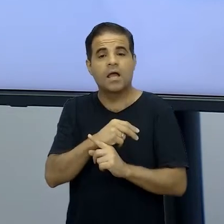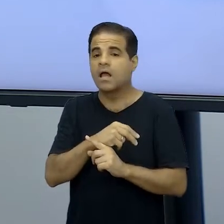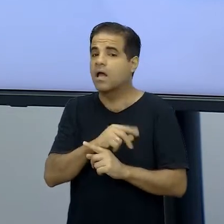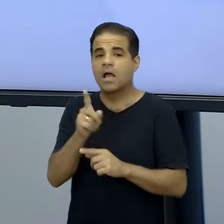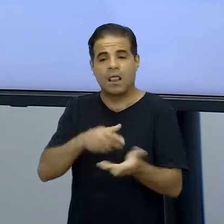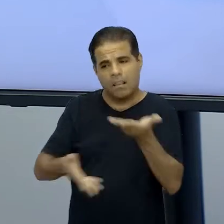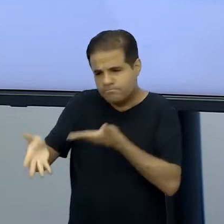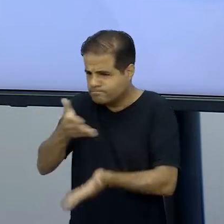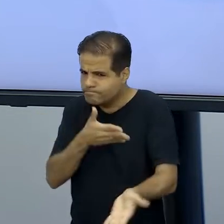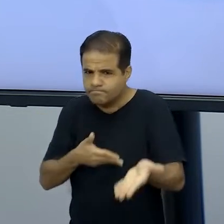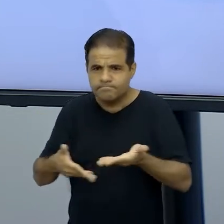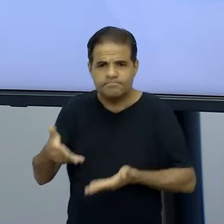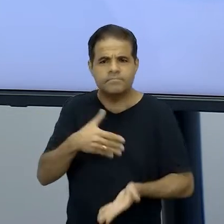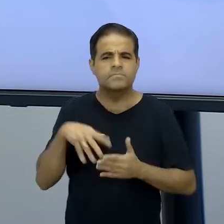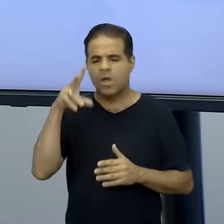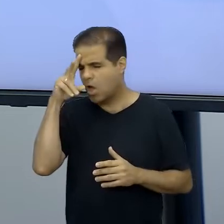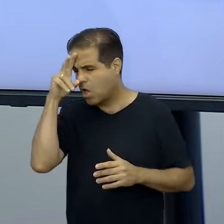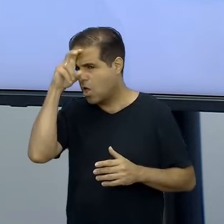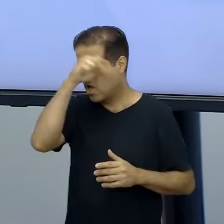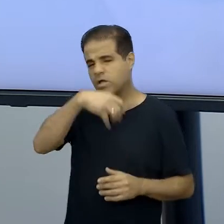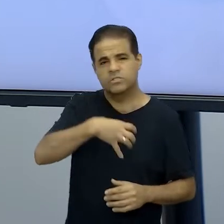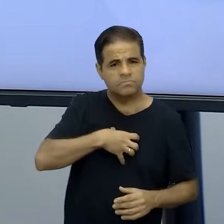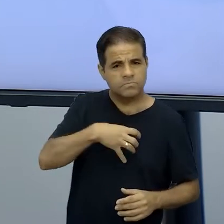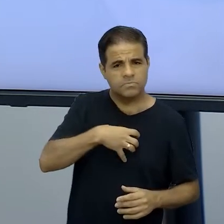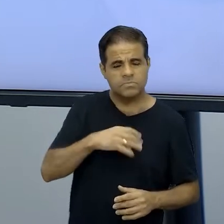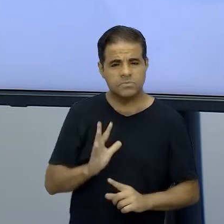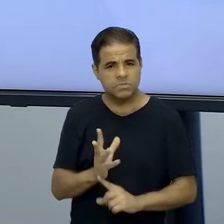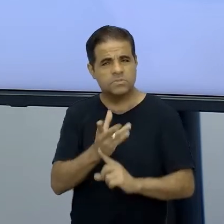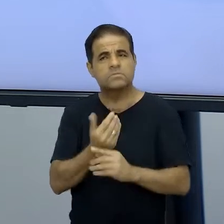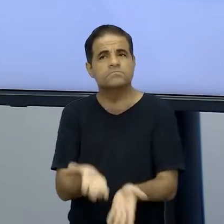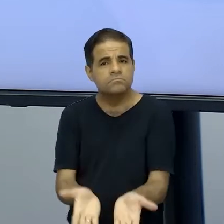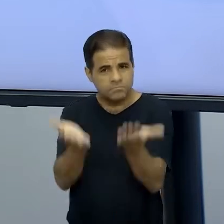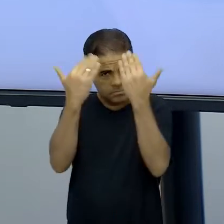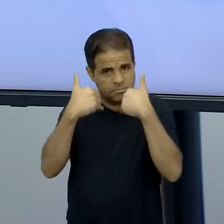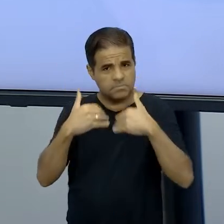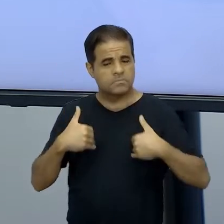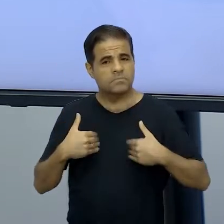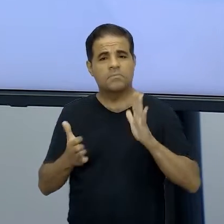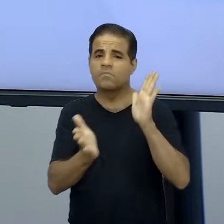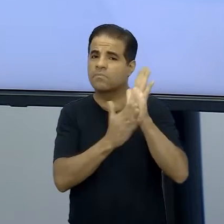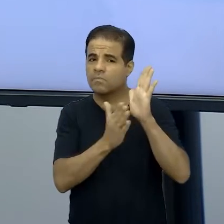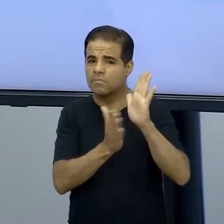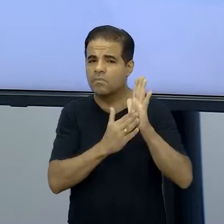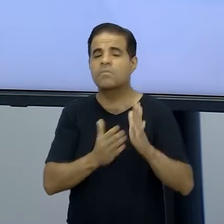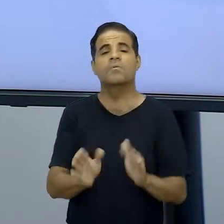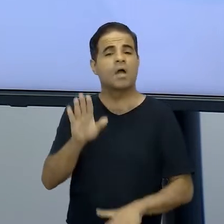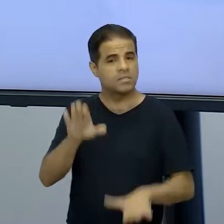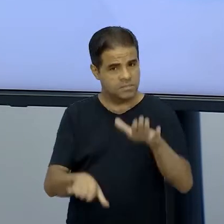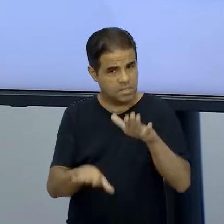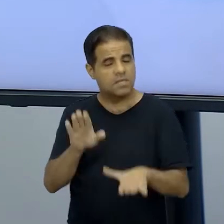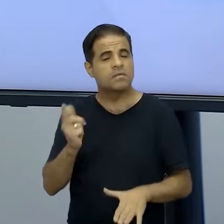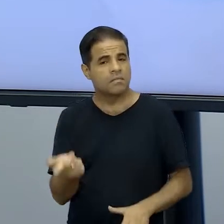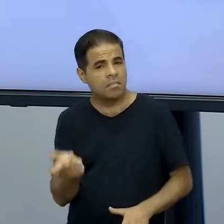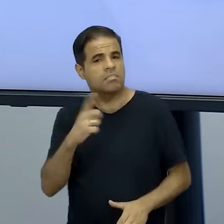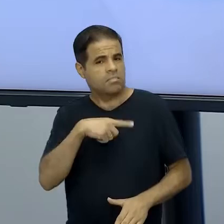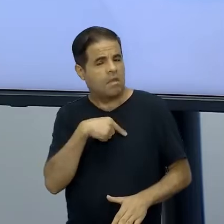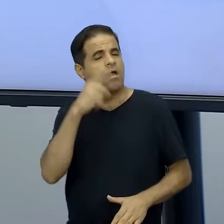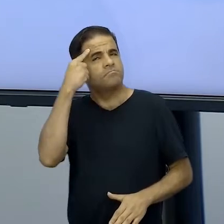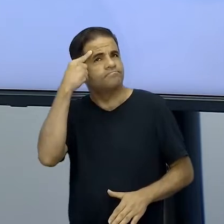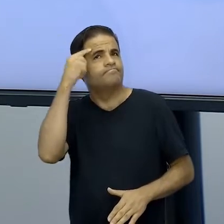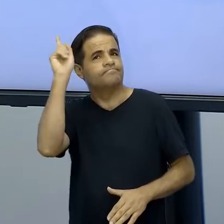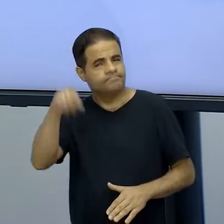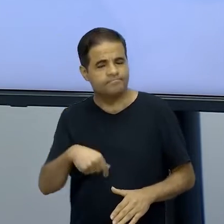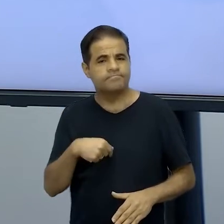uma relação muito forte com a sua arte, né? E com o que eles propõem, com os seus ideais. Por isso que às vezes acabam trazendo